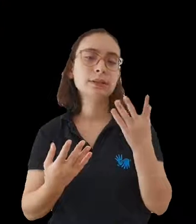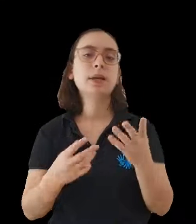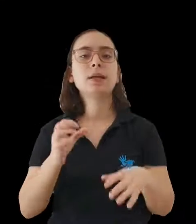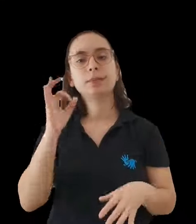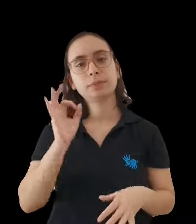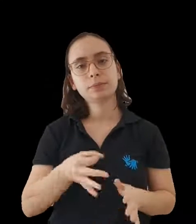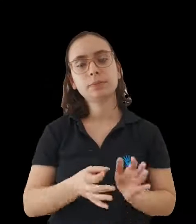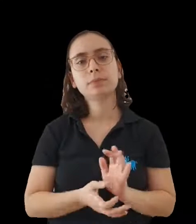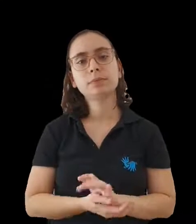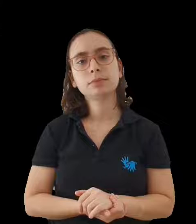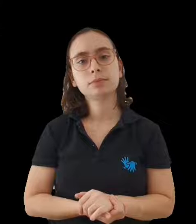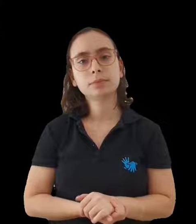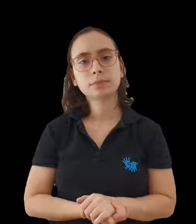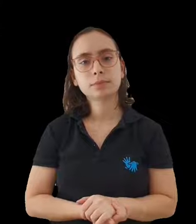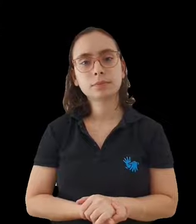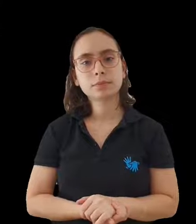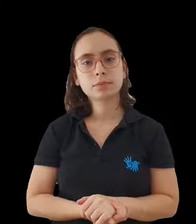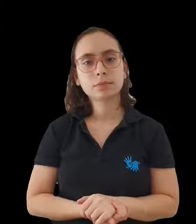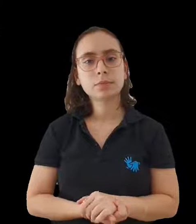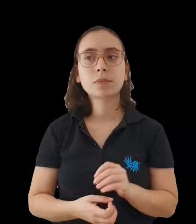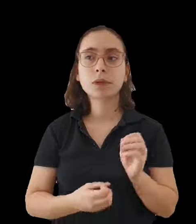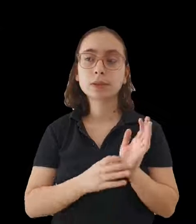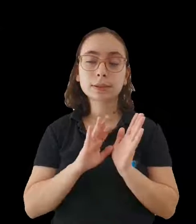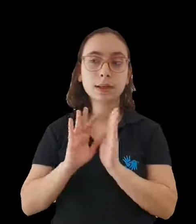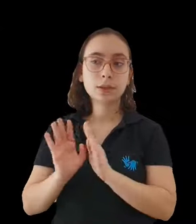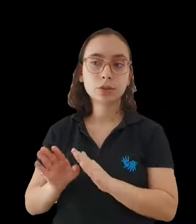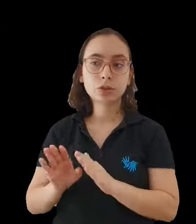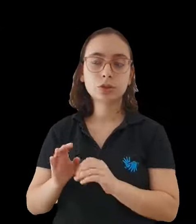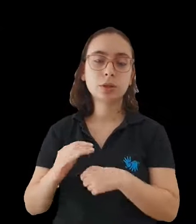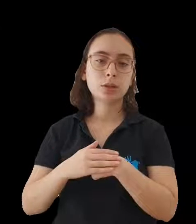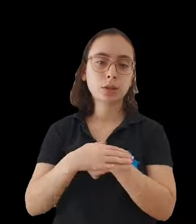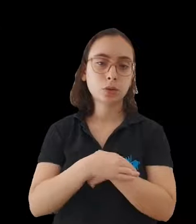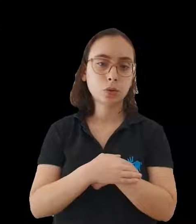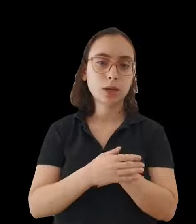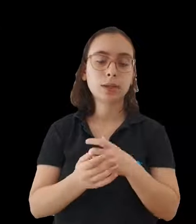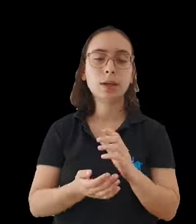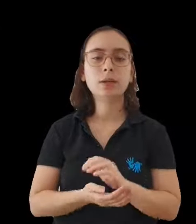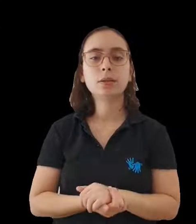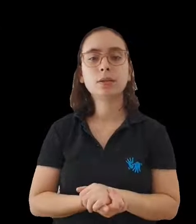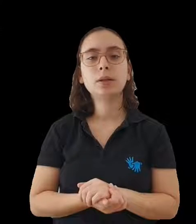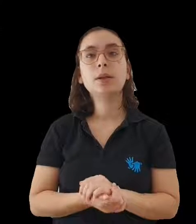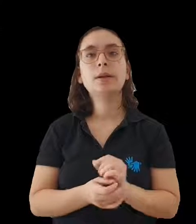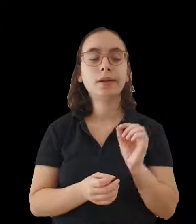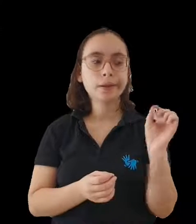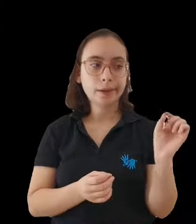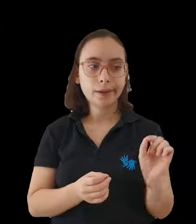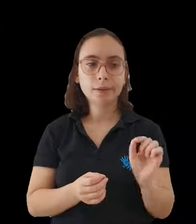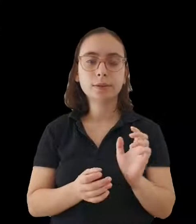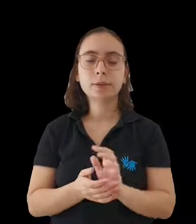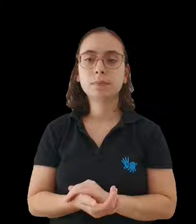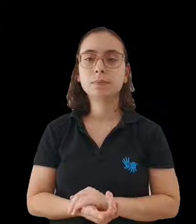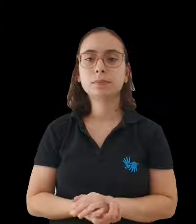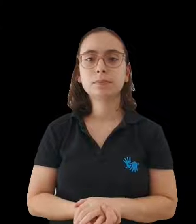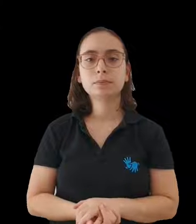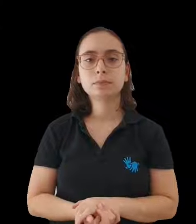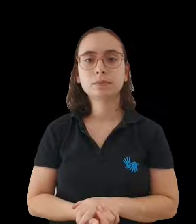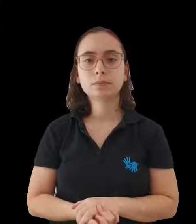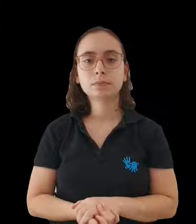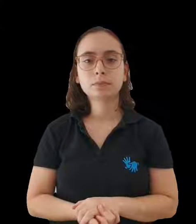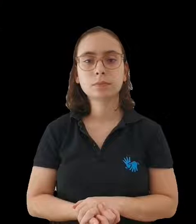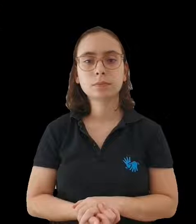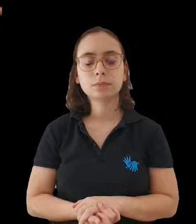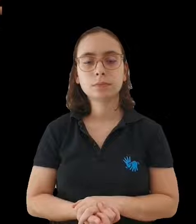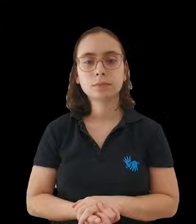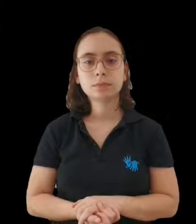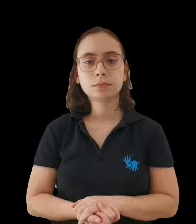ao mesmo tempo que ele sai de cena, ele entra em cena, tá? Então isso é uma etapa